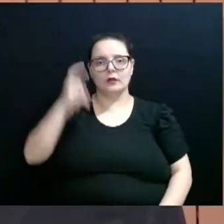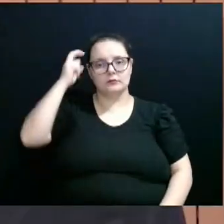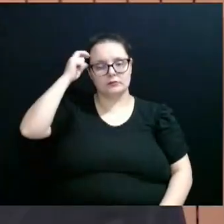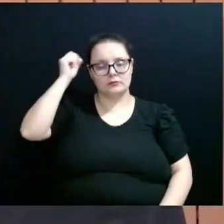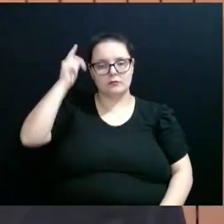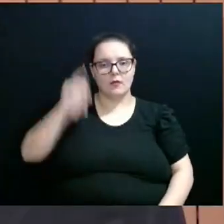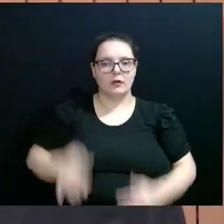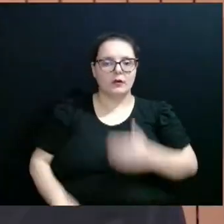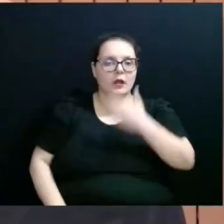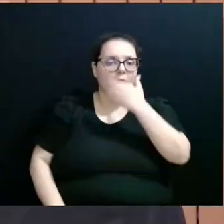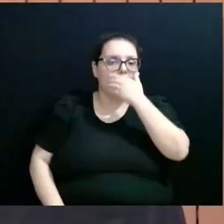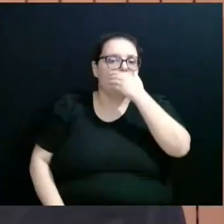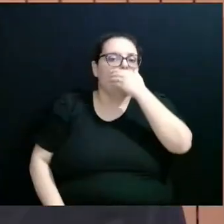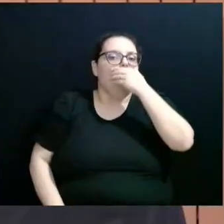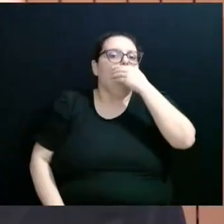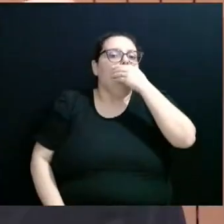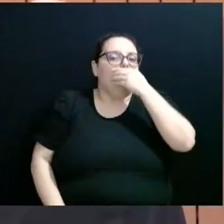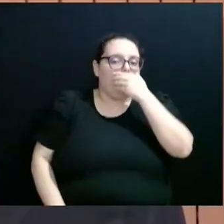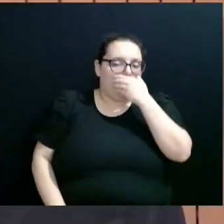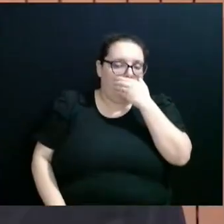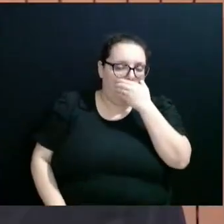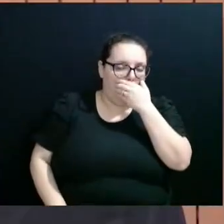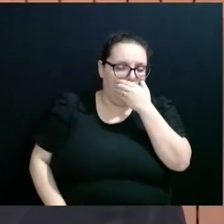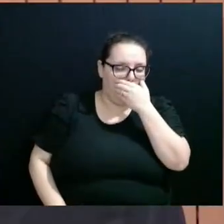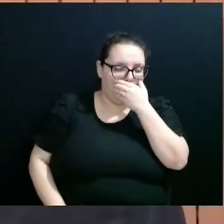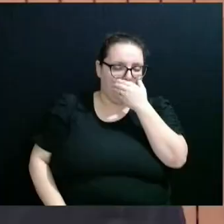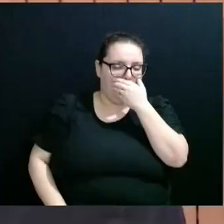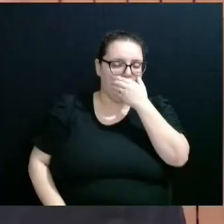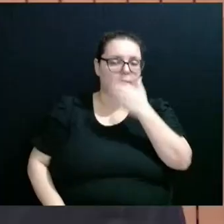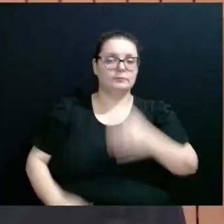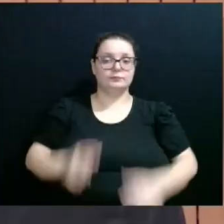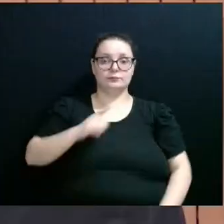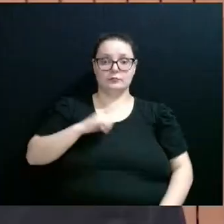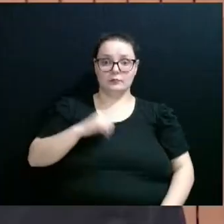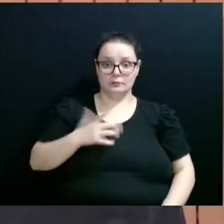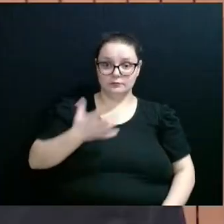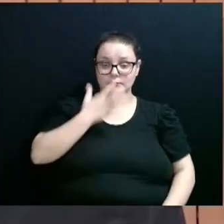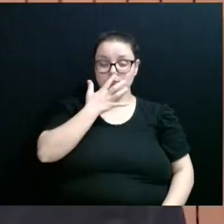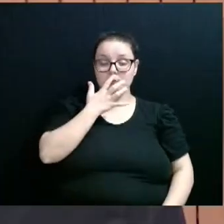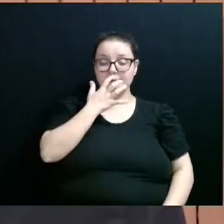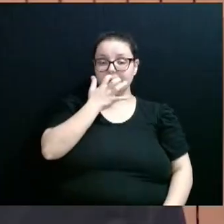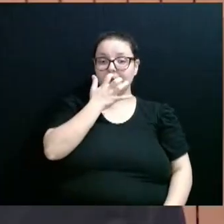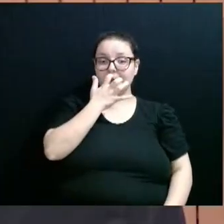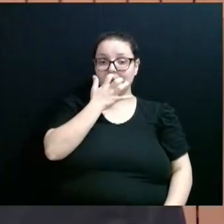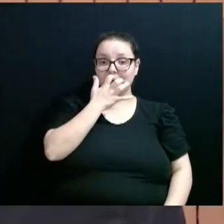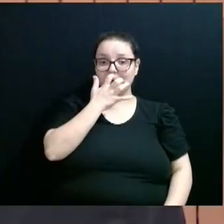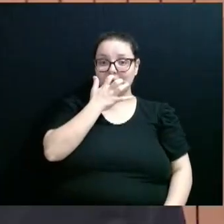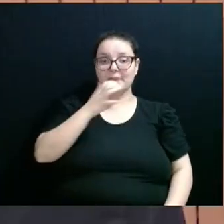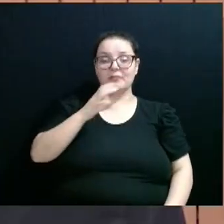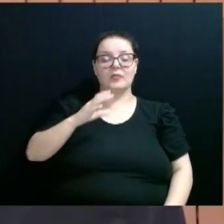culturais, mas tendo certeza de que essa roda de equipamentos,